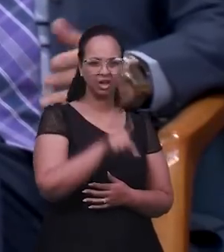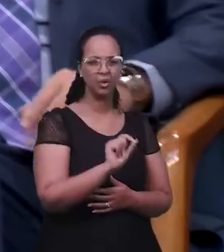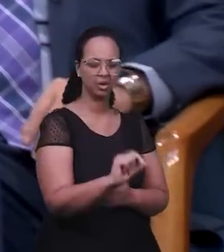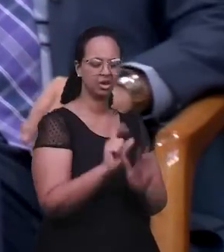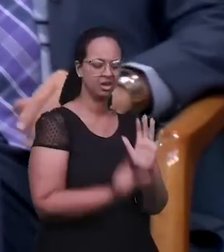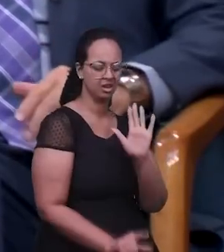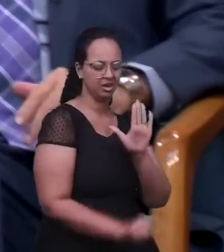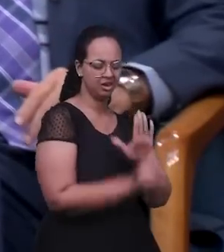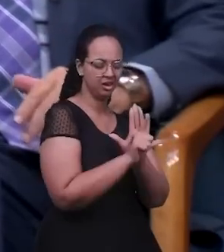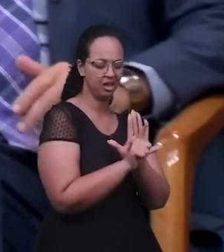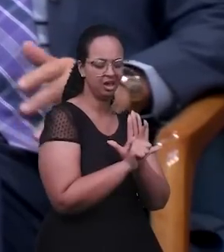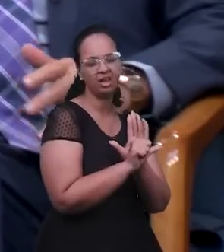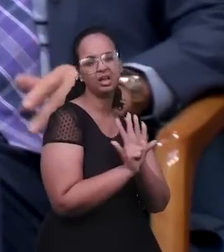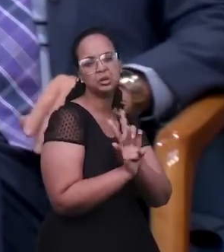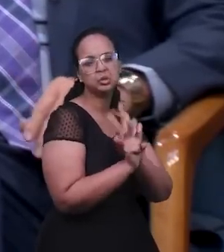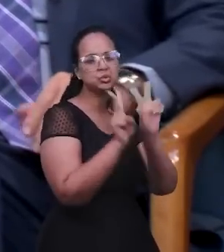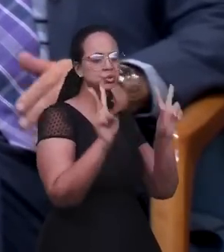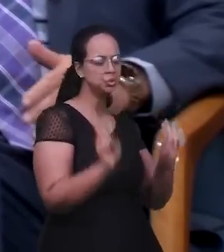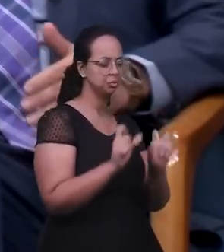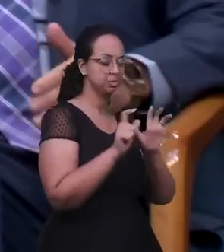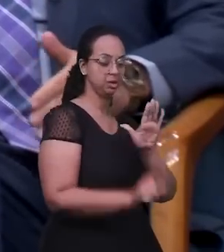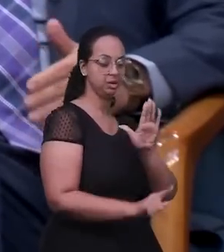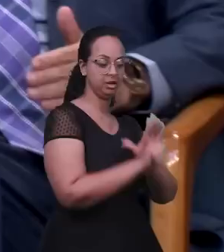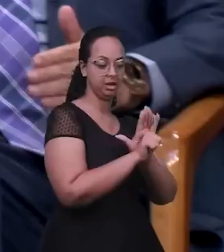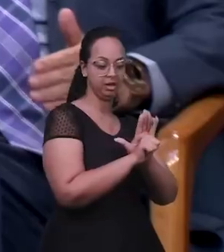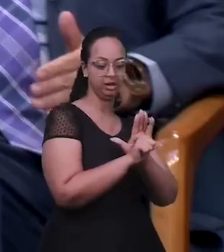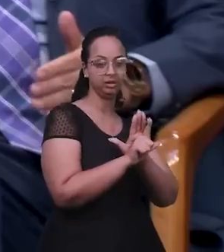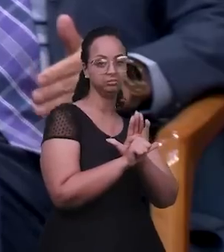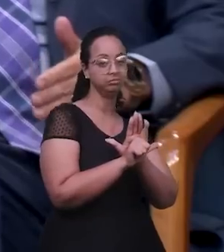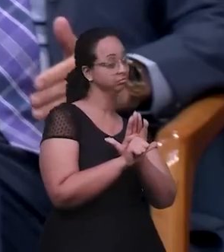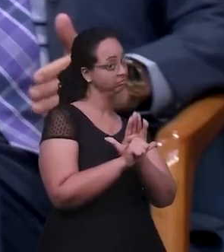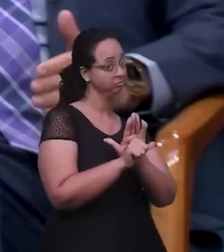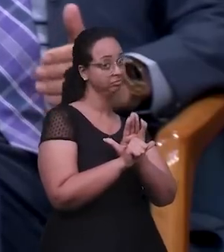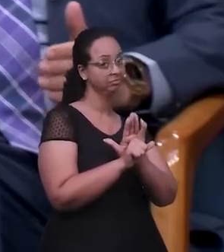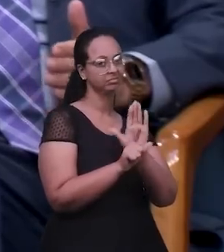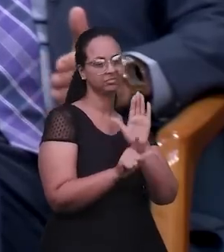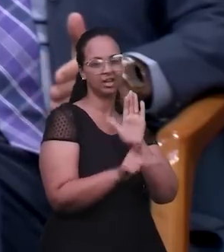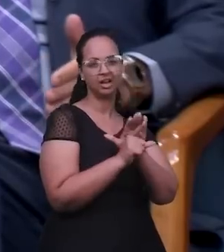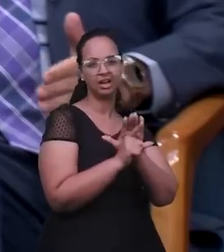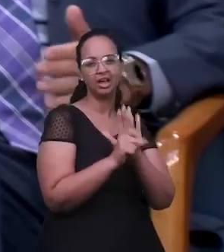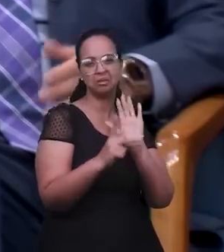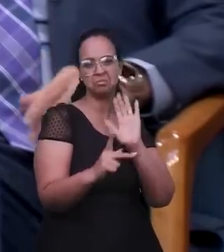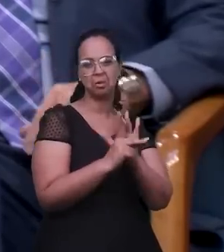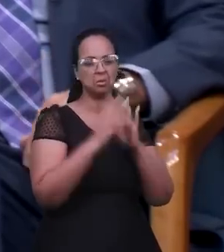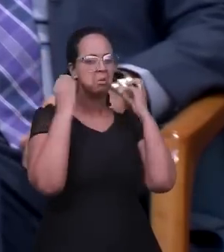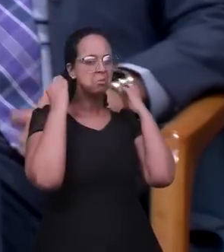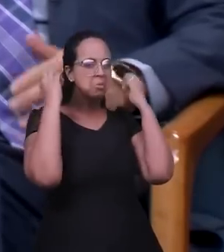Alguns escritores acharam que Paulo está se reportando à lei